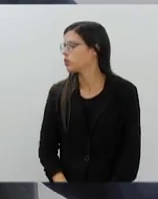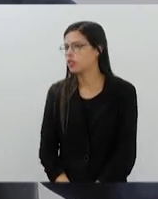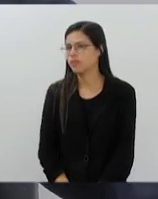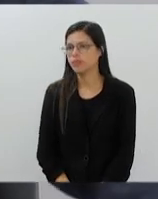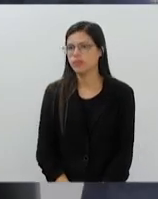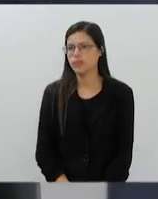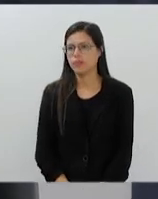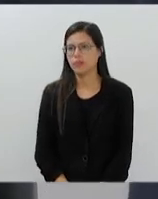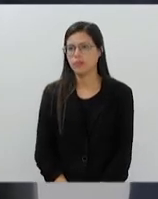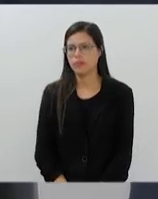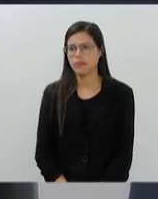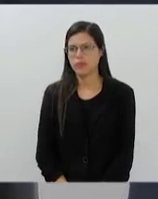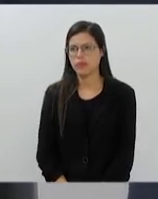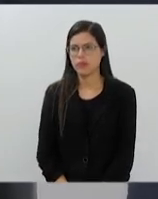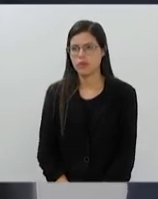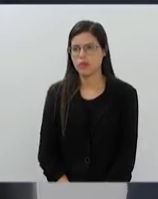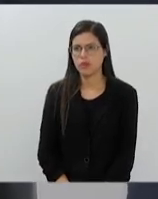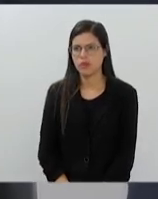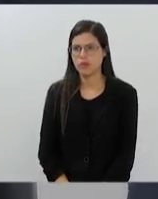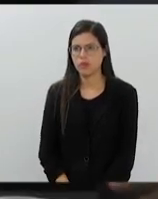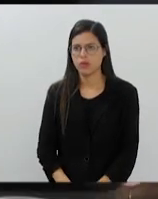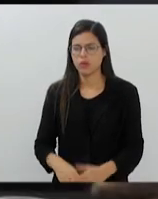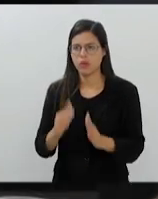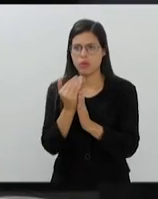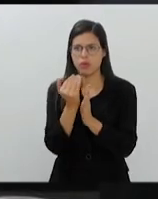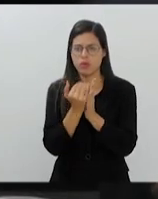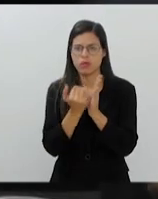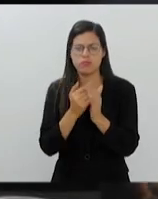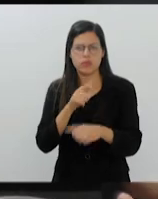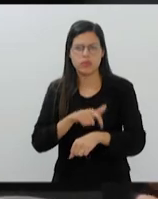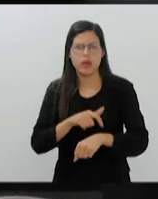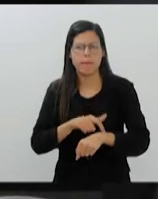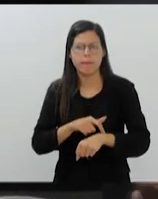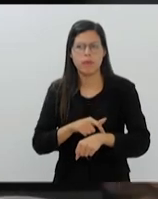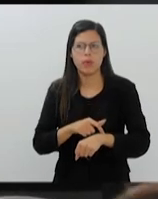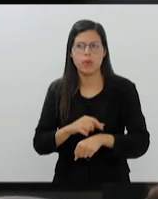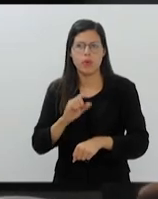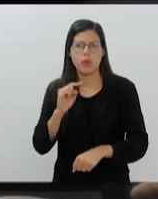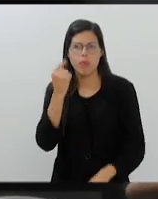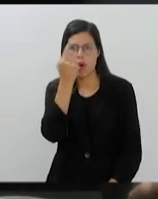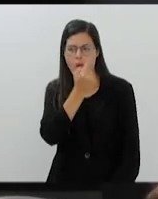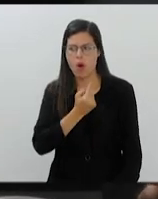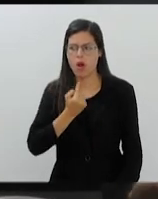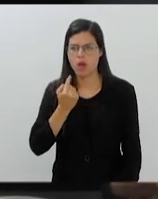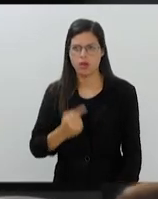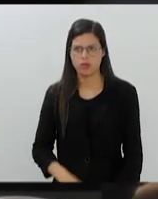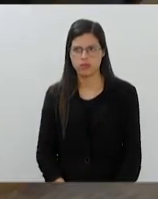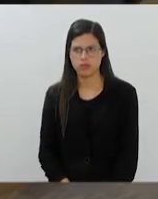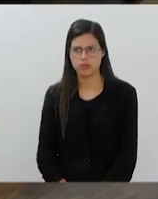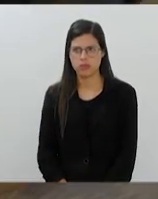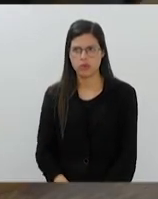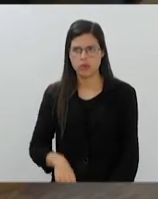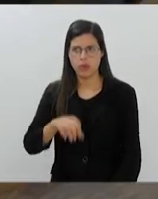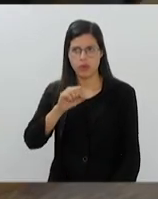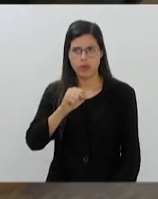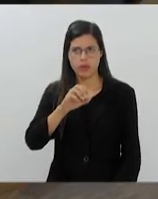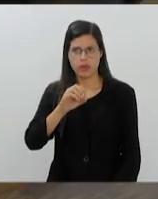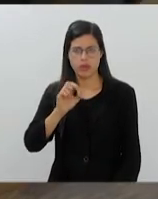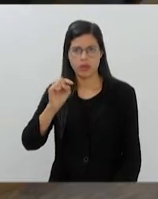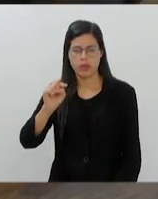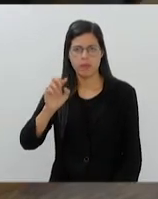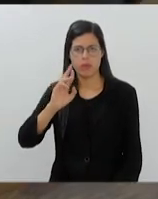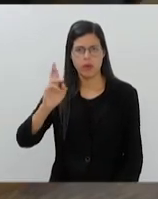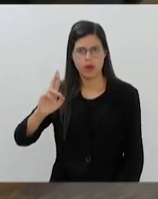um programa de quanto tempo 1 hora R 80.000 1 hora